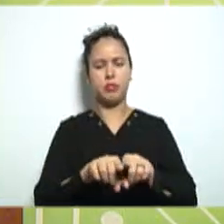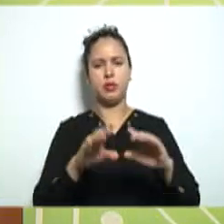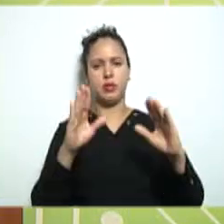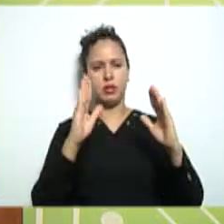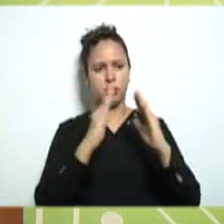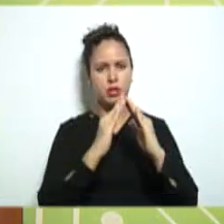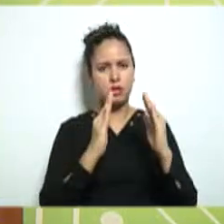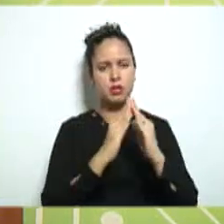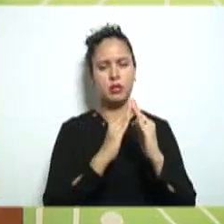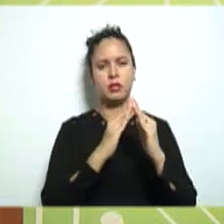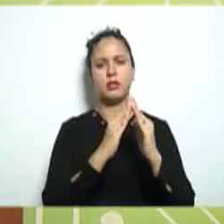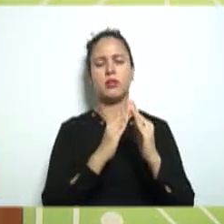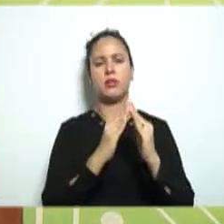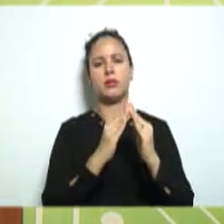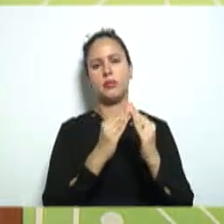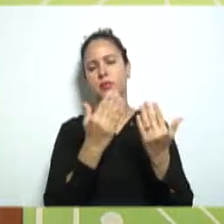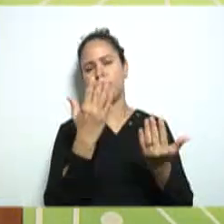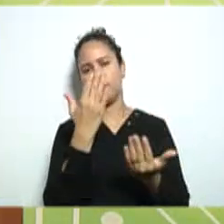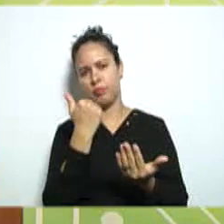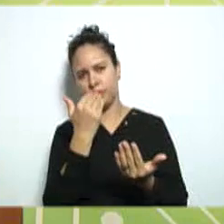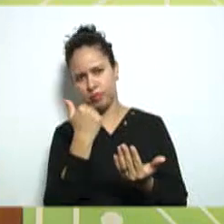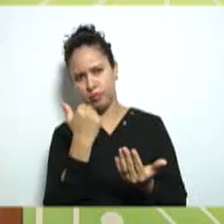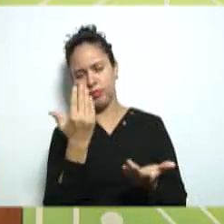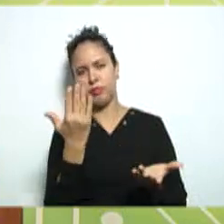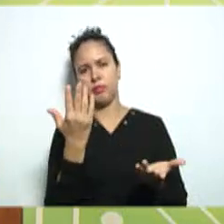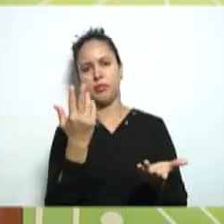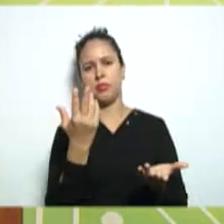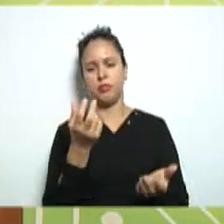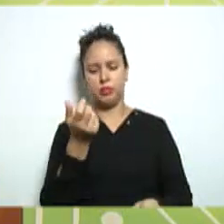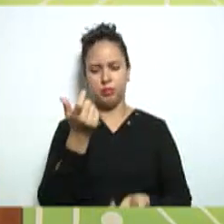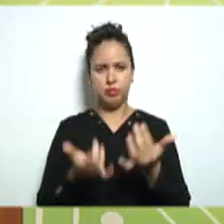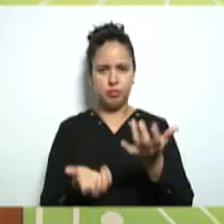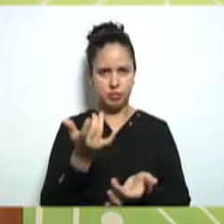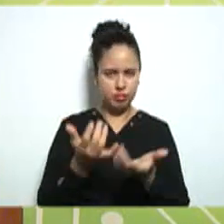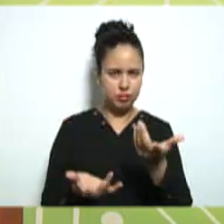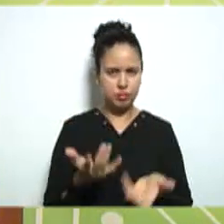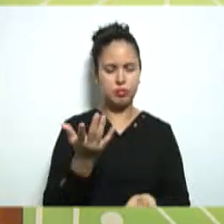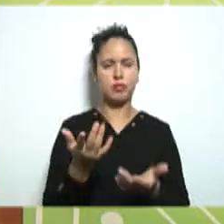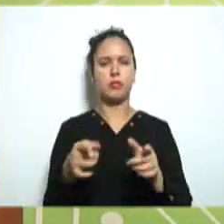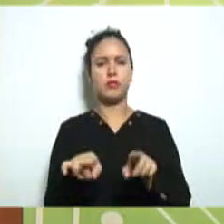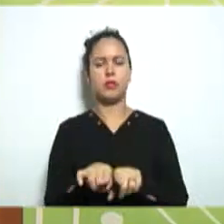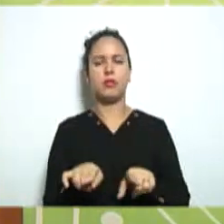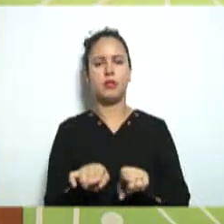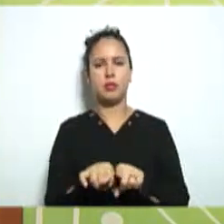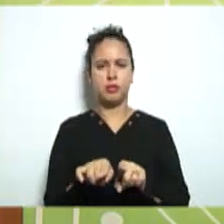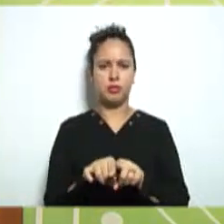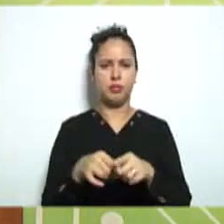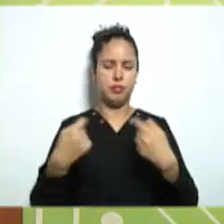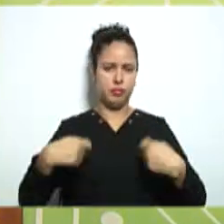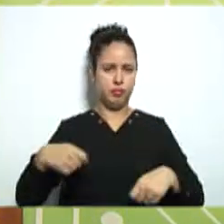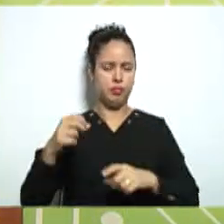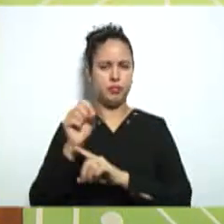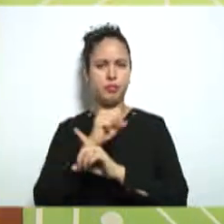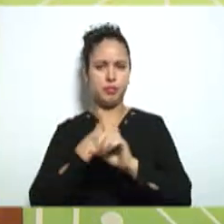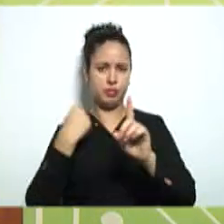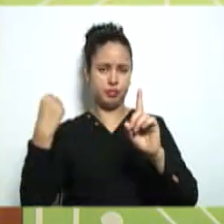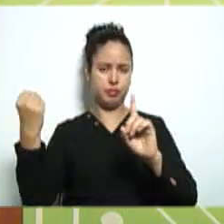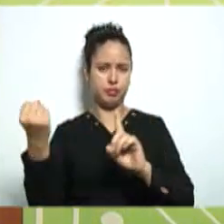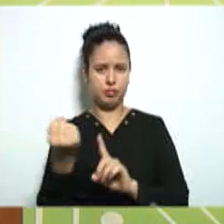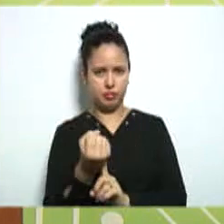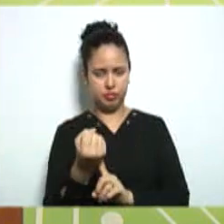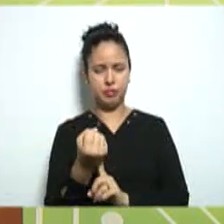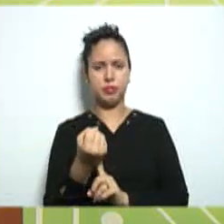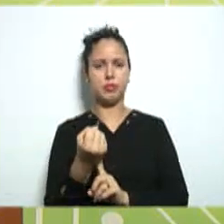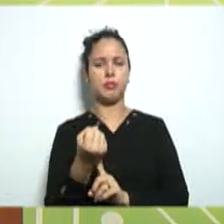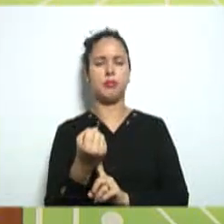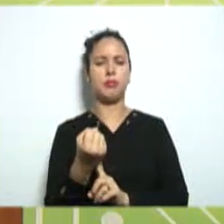abrigo, da moradia, da necessidade do fogo e também necessidades sociais, né? Que a gente não tem só